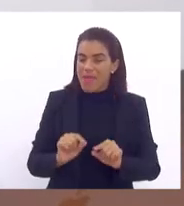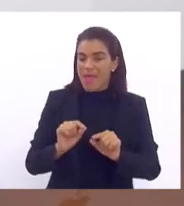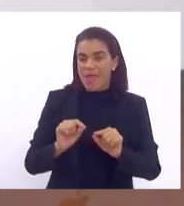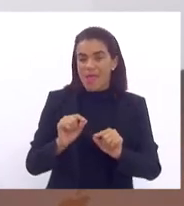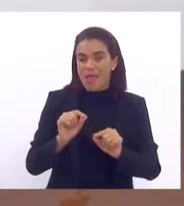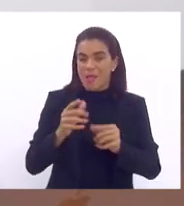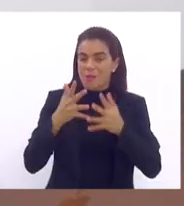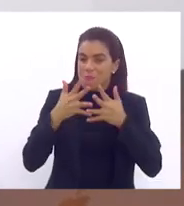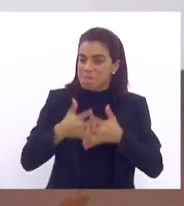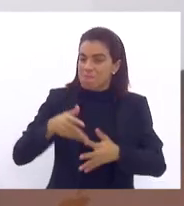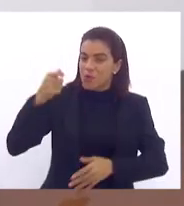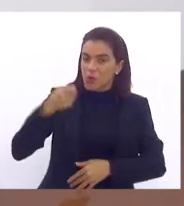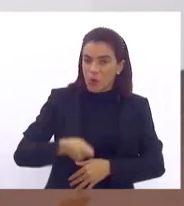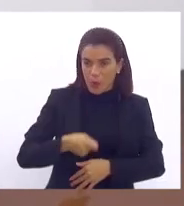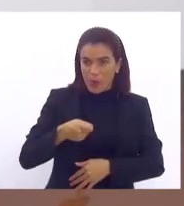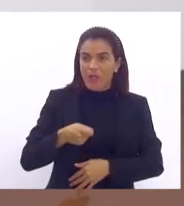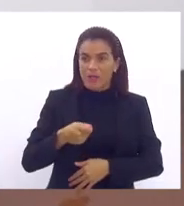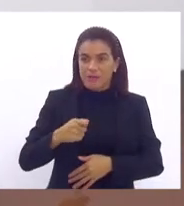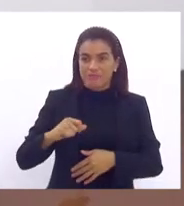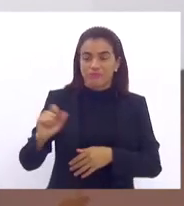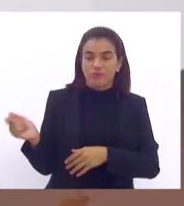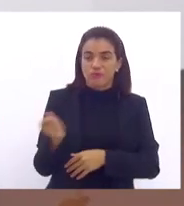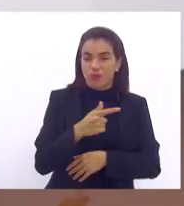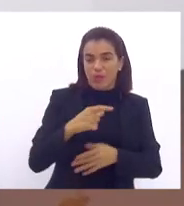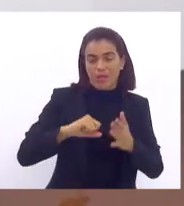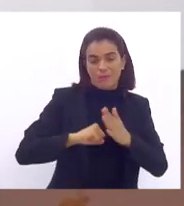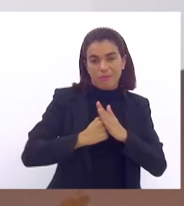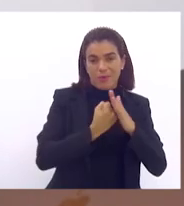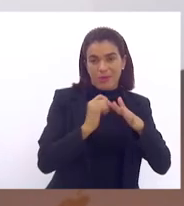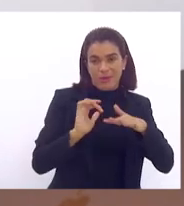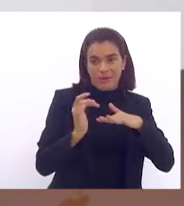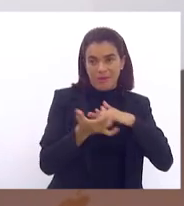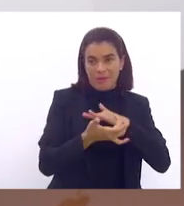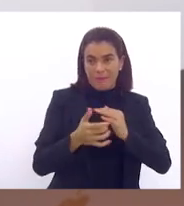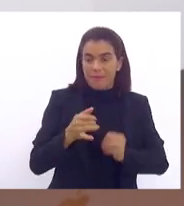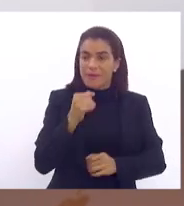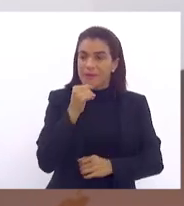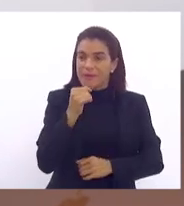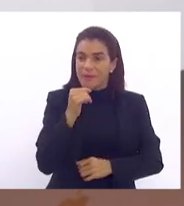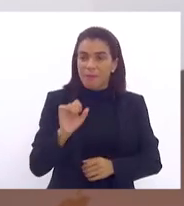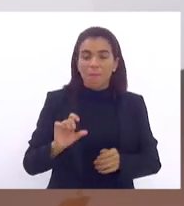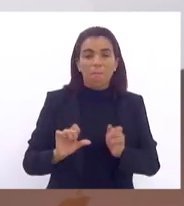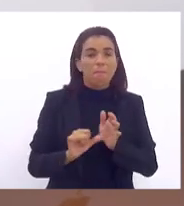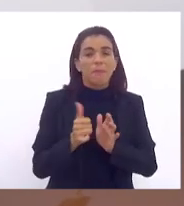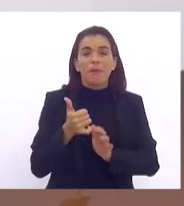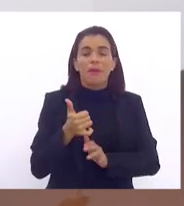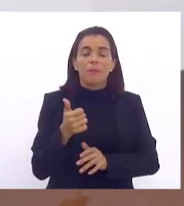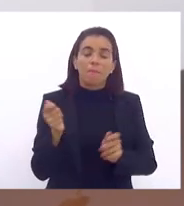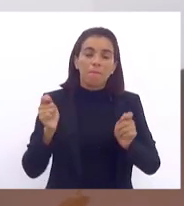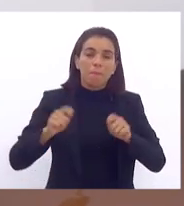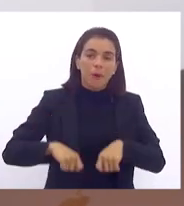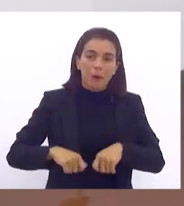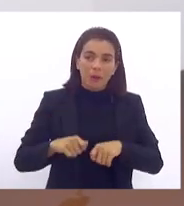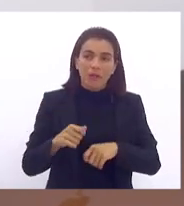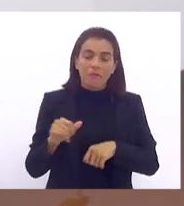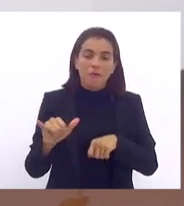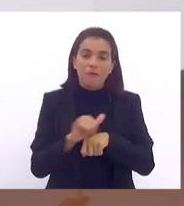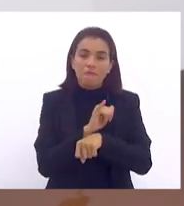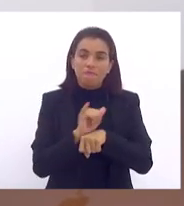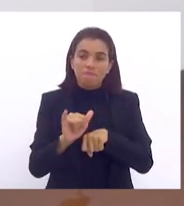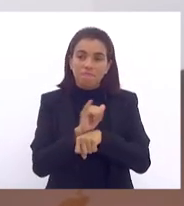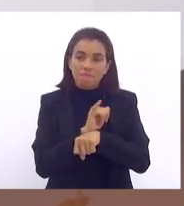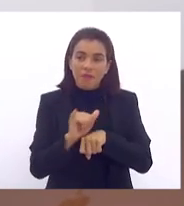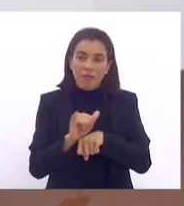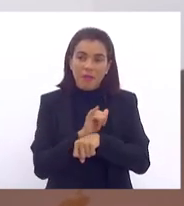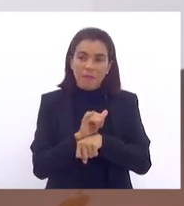bloqueio de perfis das redes sociais né em primeiro momento por exemplo pode se cogitar de uma ferramenta